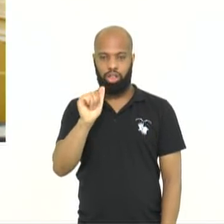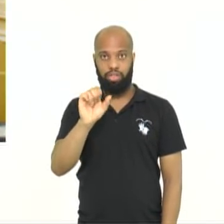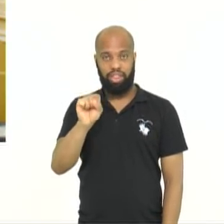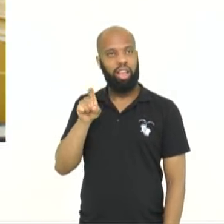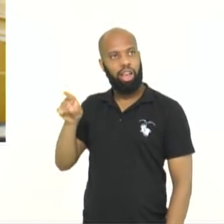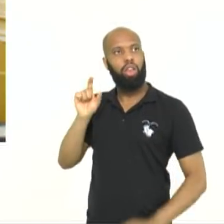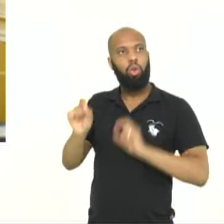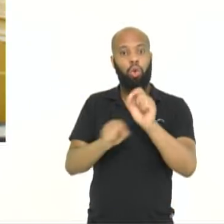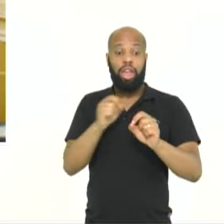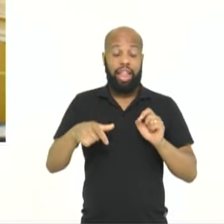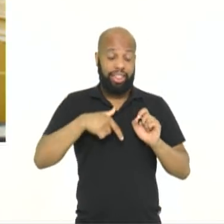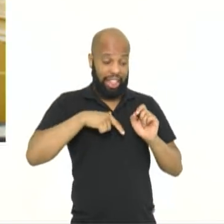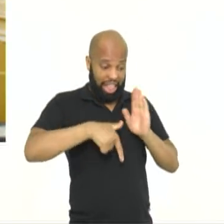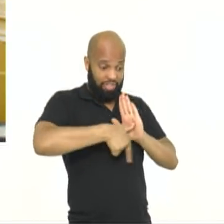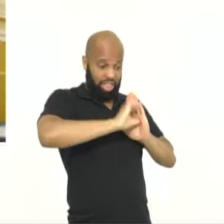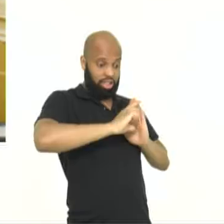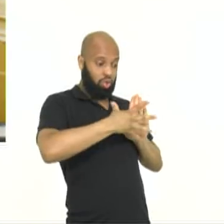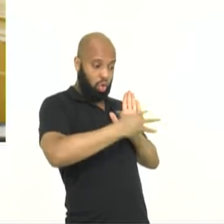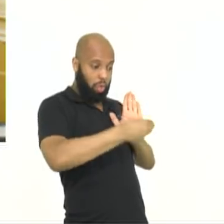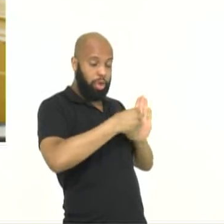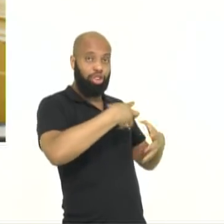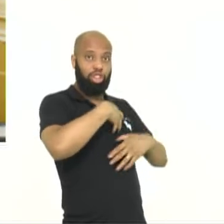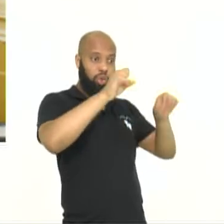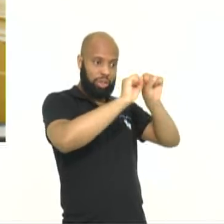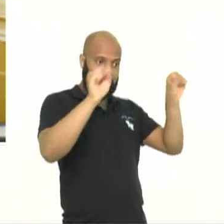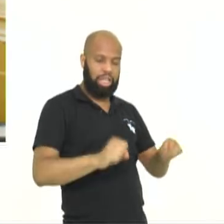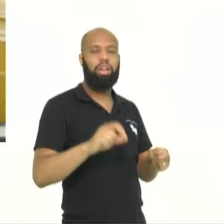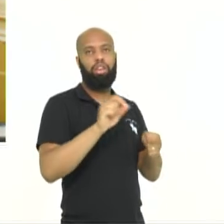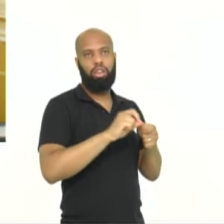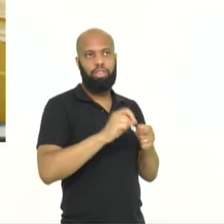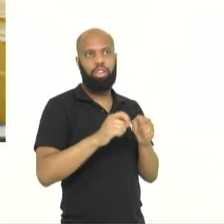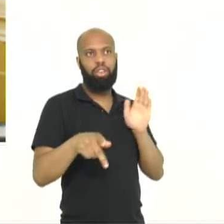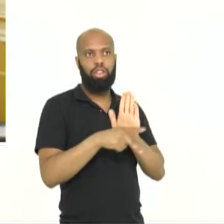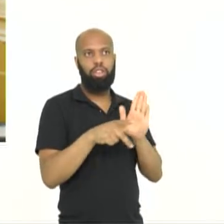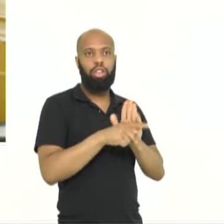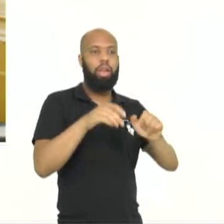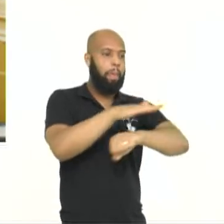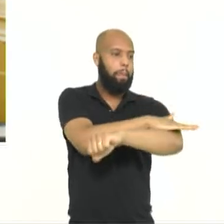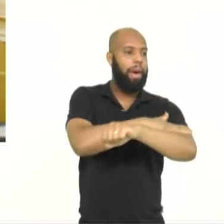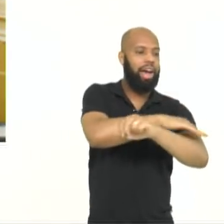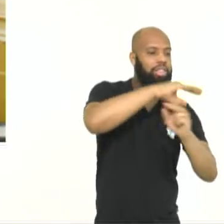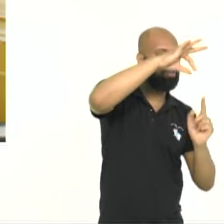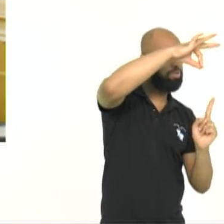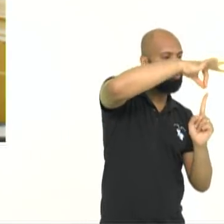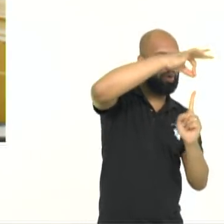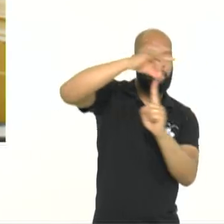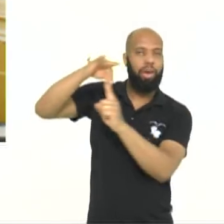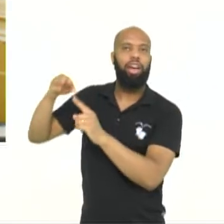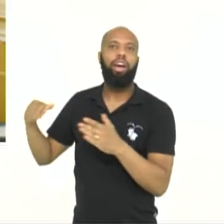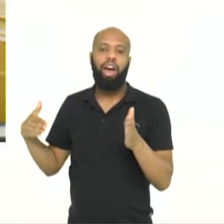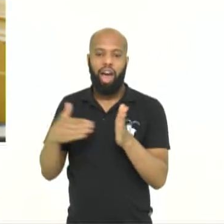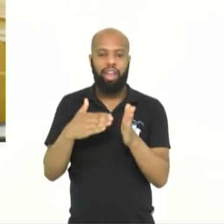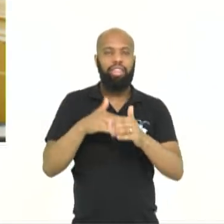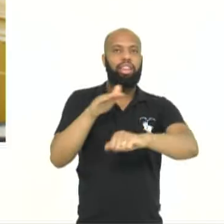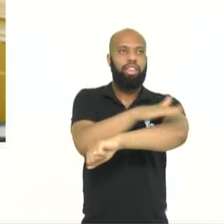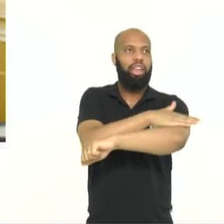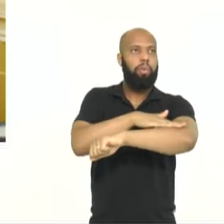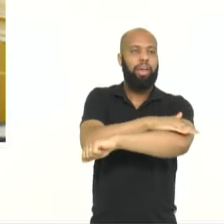inspiração foi esse primeiro sistema, microsistema que foi feito lá da Praça Rui Barbosa até a